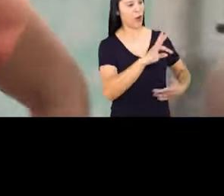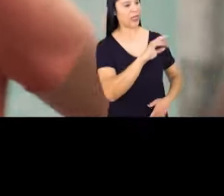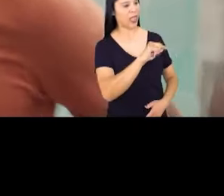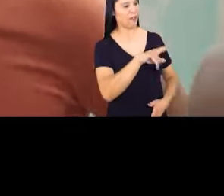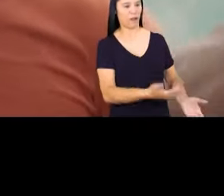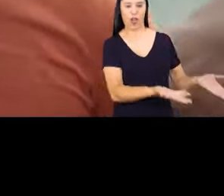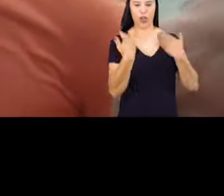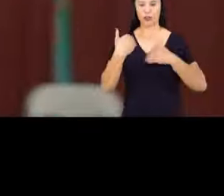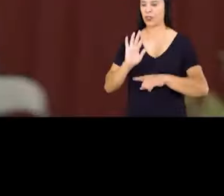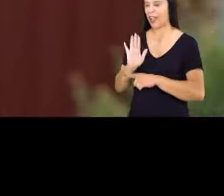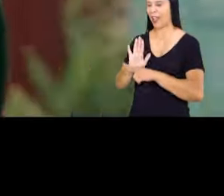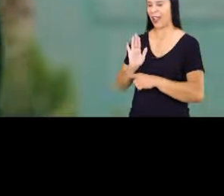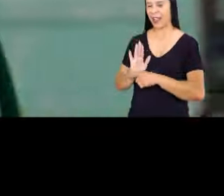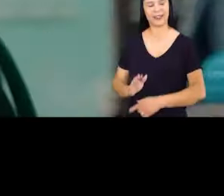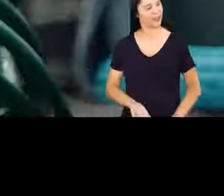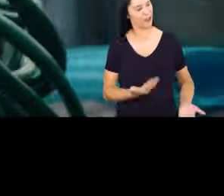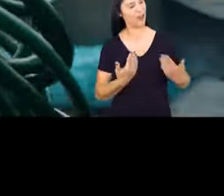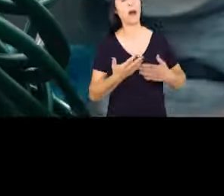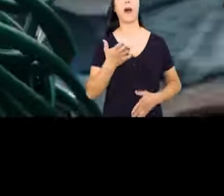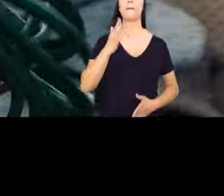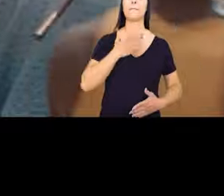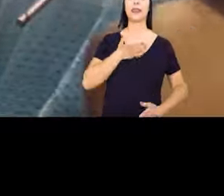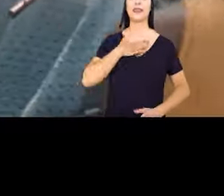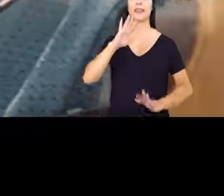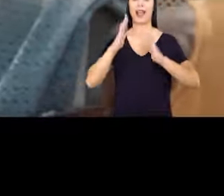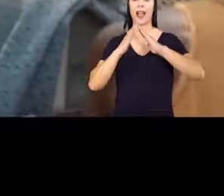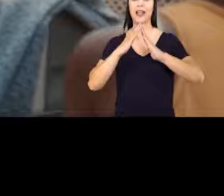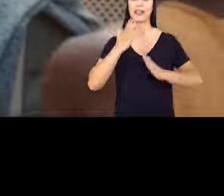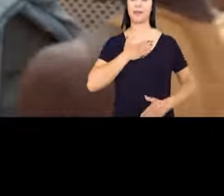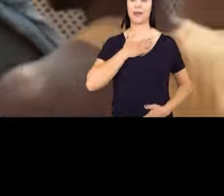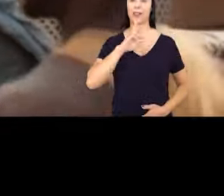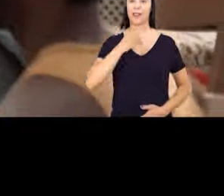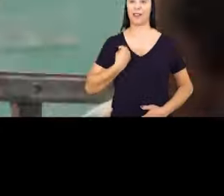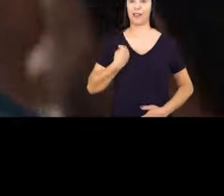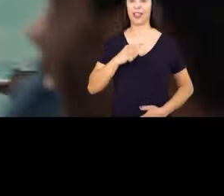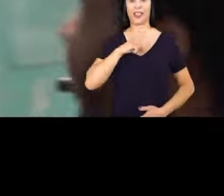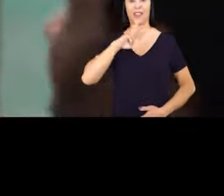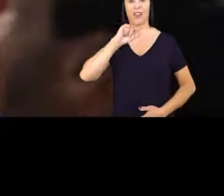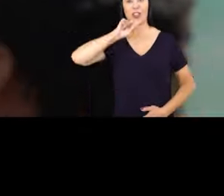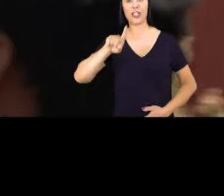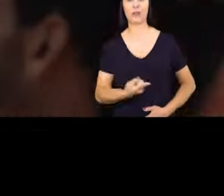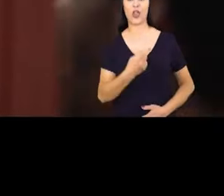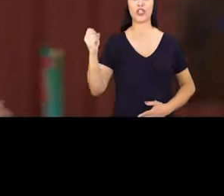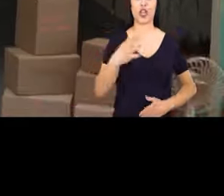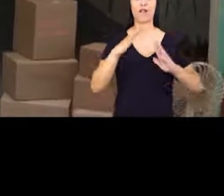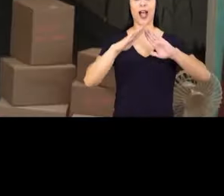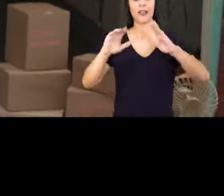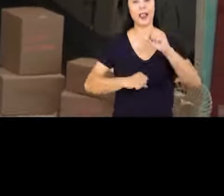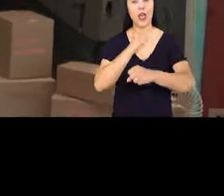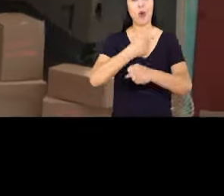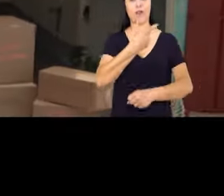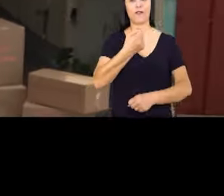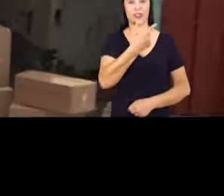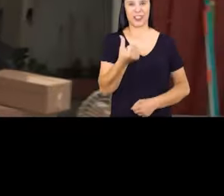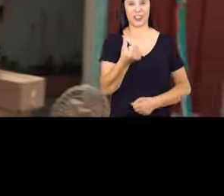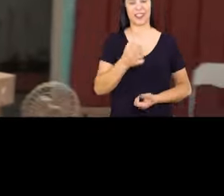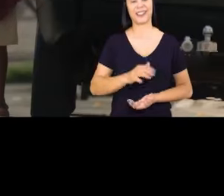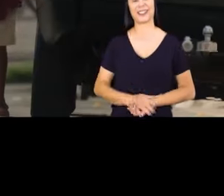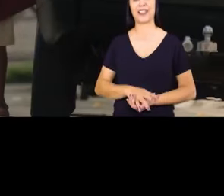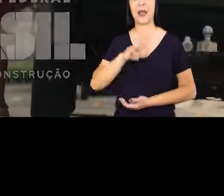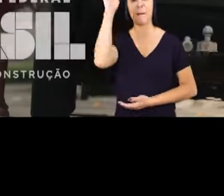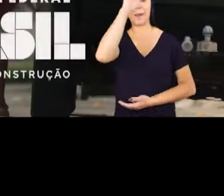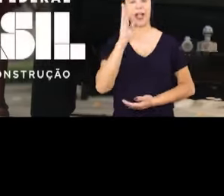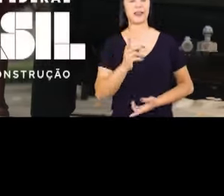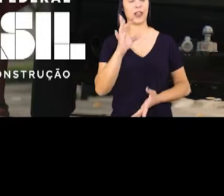ajudar, Tavinho? Bora! Minha Casa Minha Vida. 2 milhões de residências contratadas até